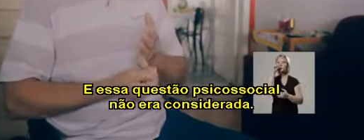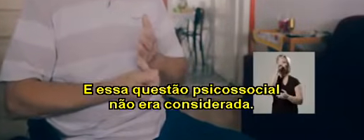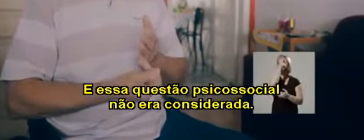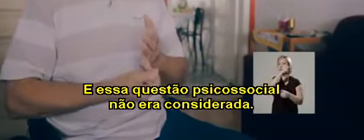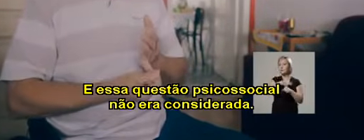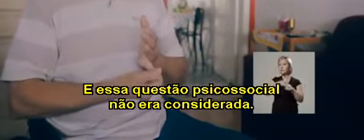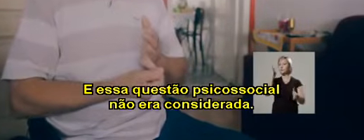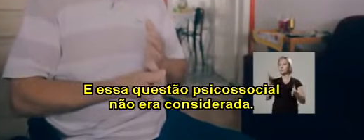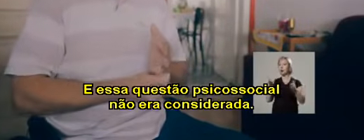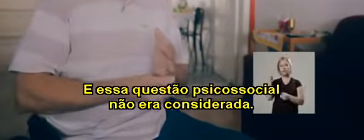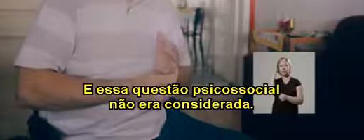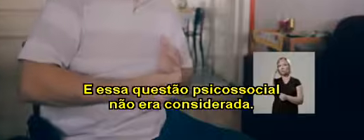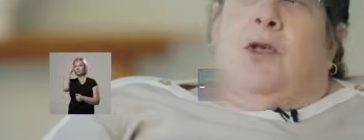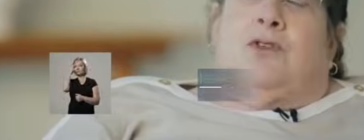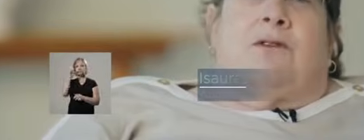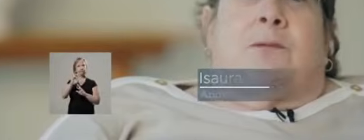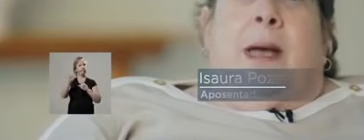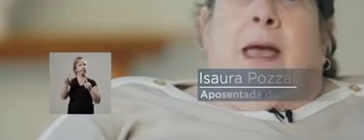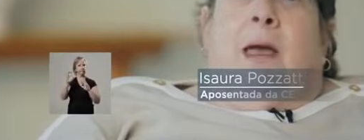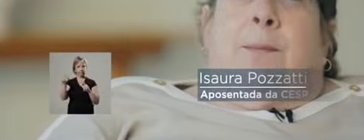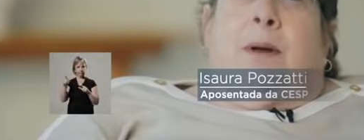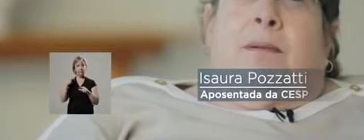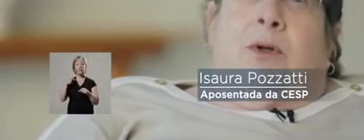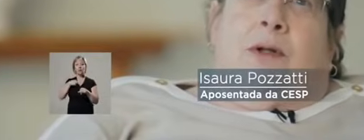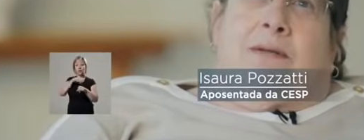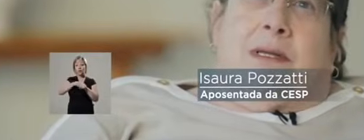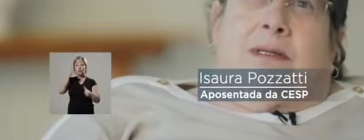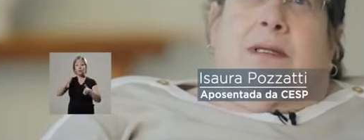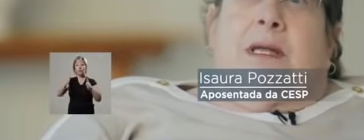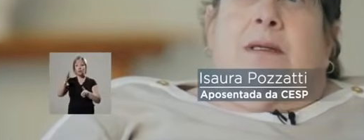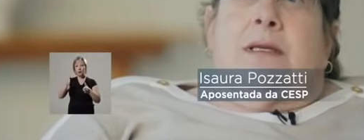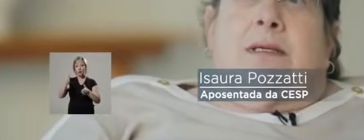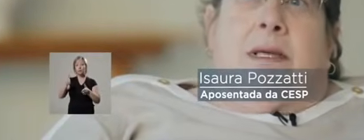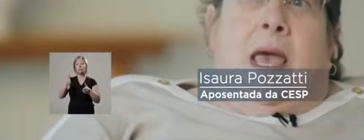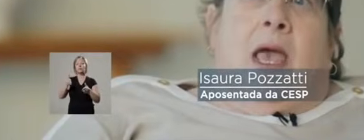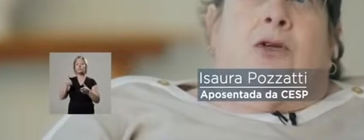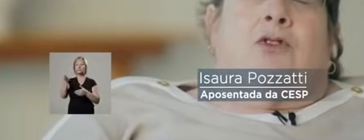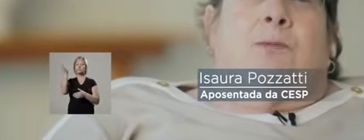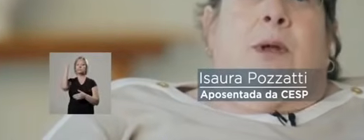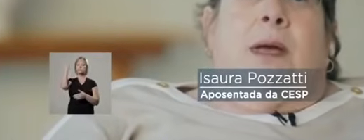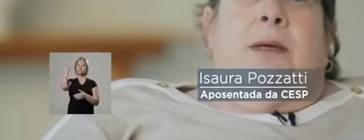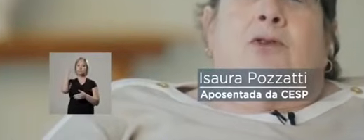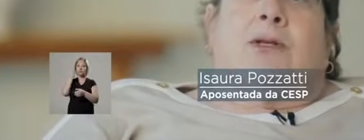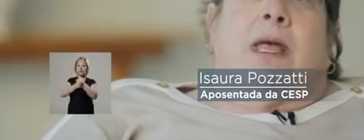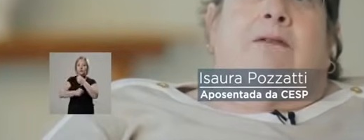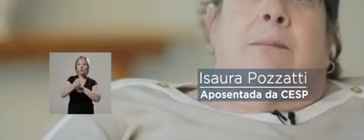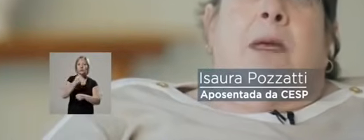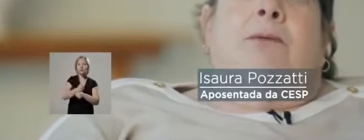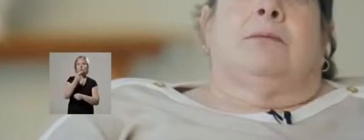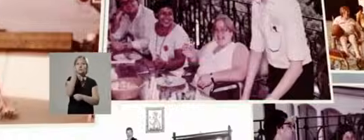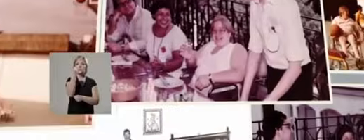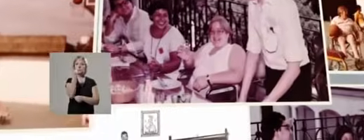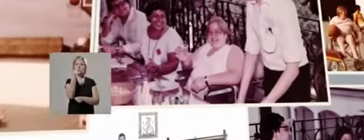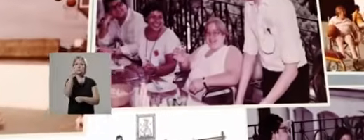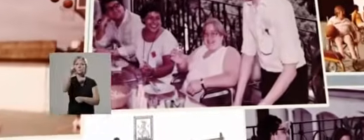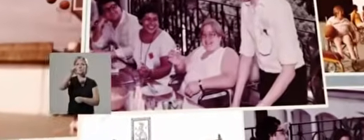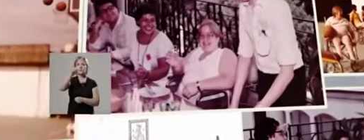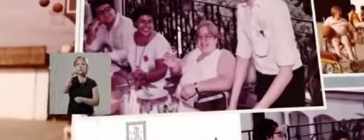não era considerada. Eu tive uma época, 1977, por aí, eu já estava